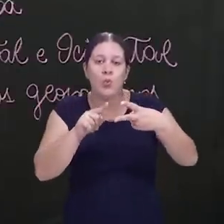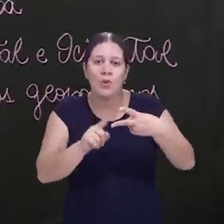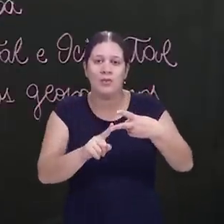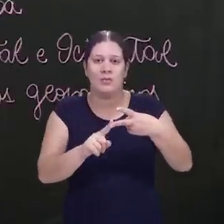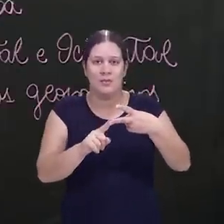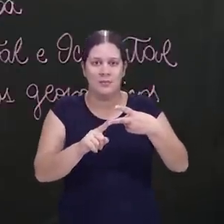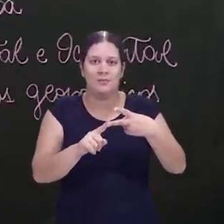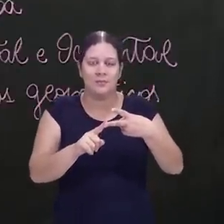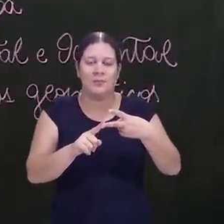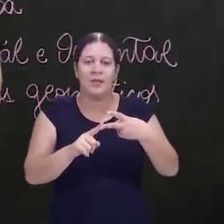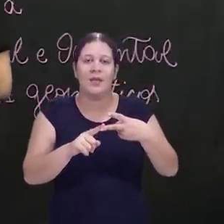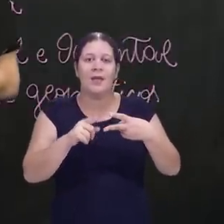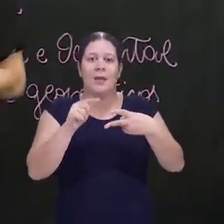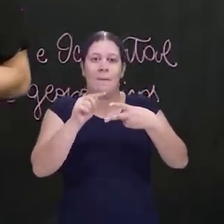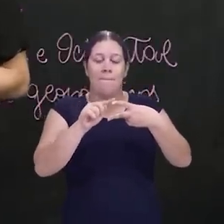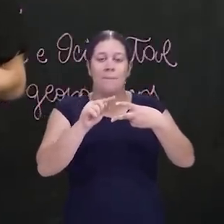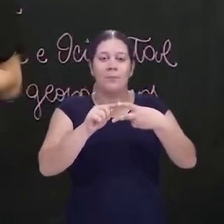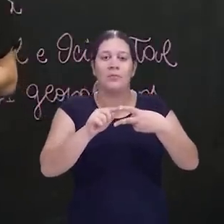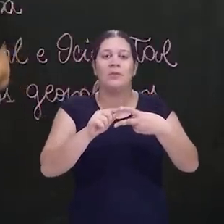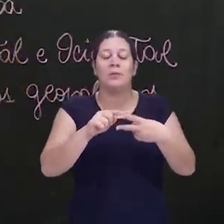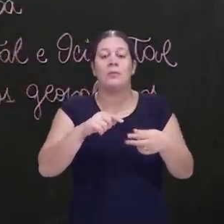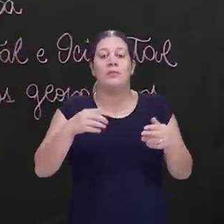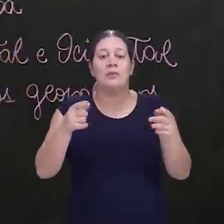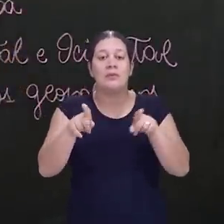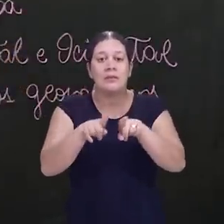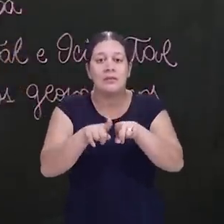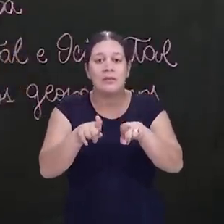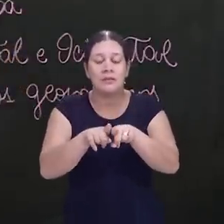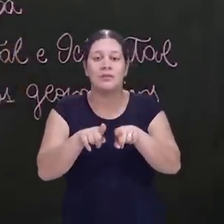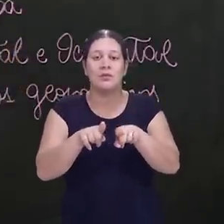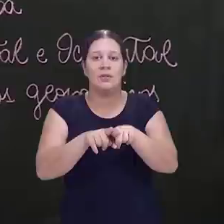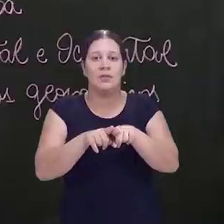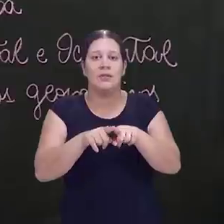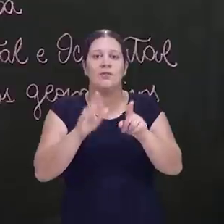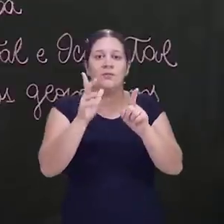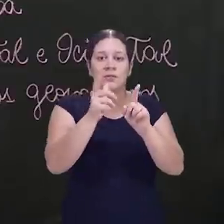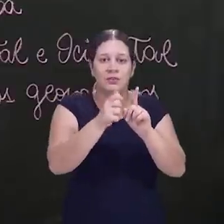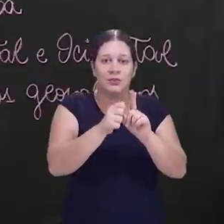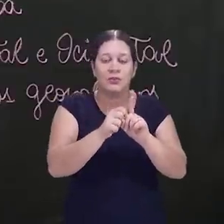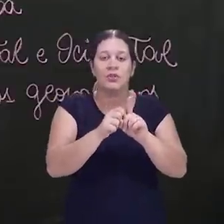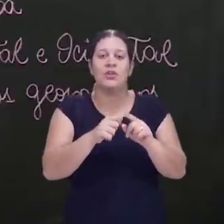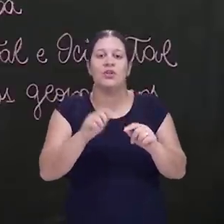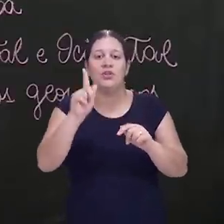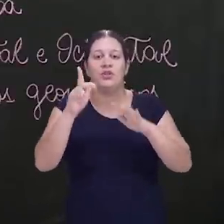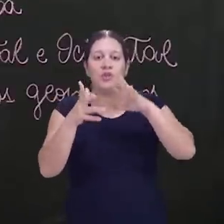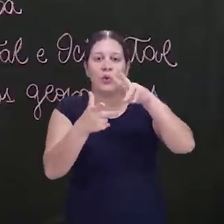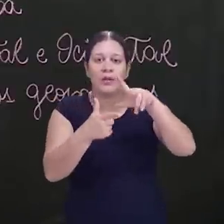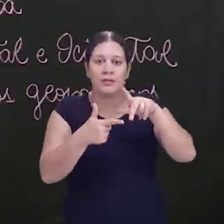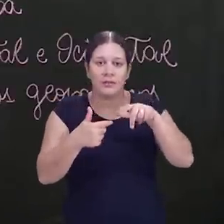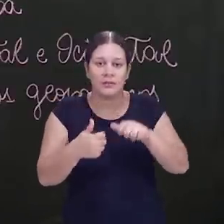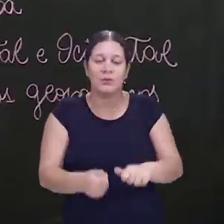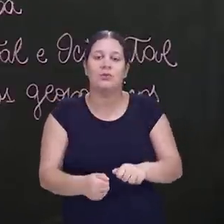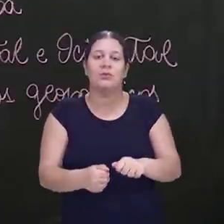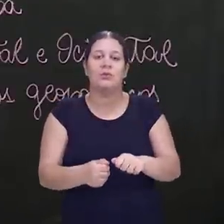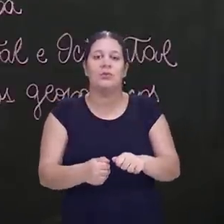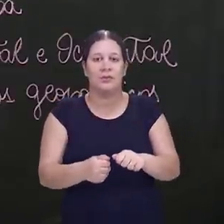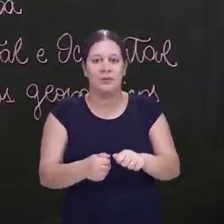regionalização. Uma que vai tratar dos critérios físico-geográficos e a outra que vai tratar dos